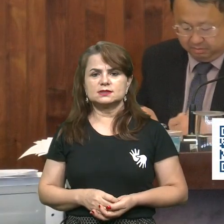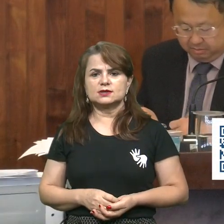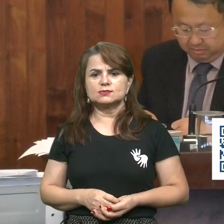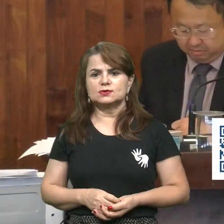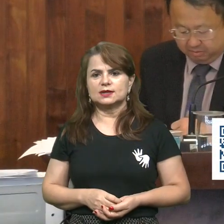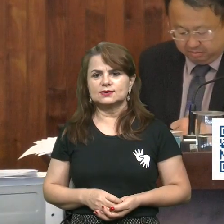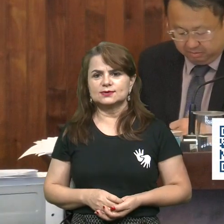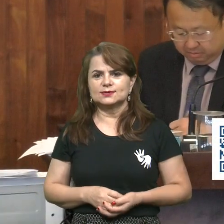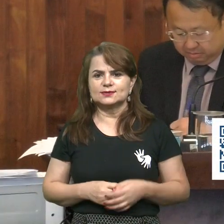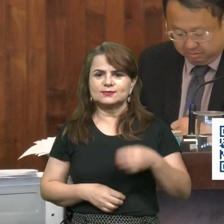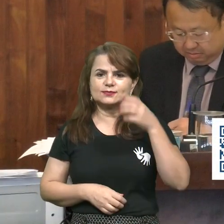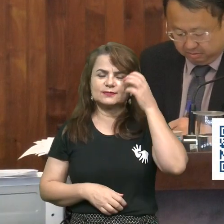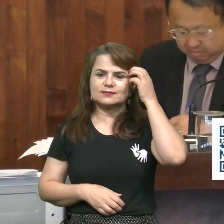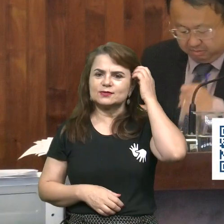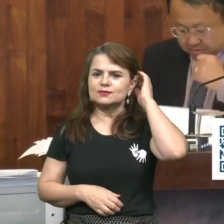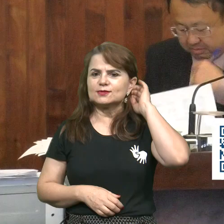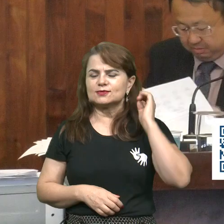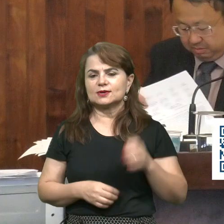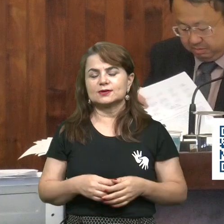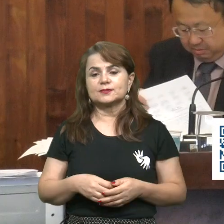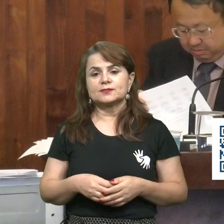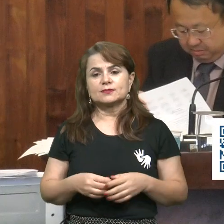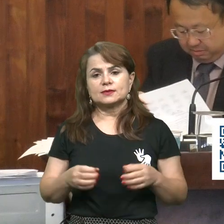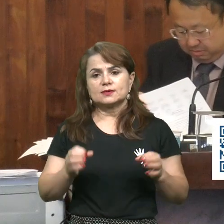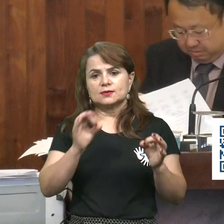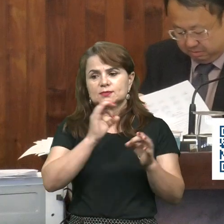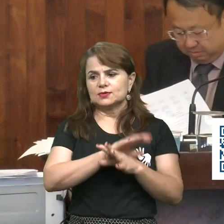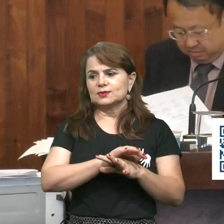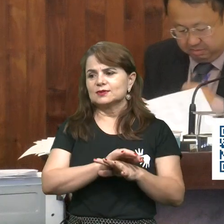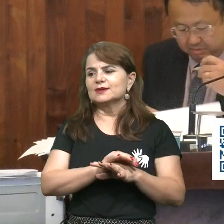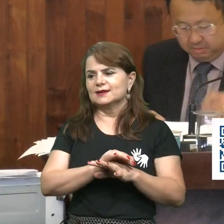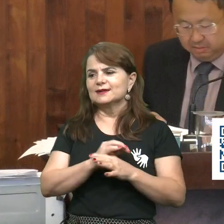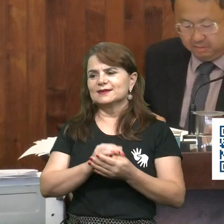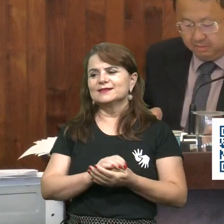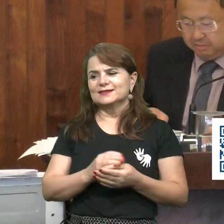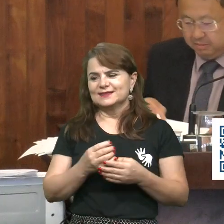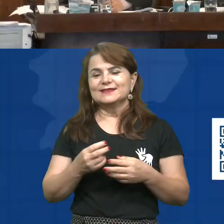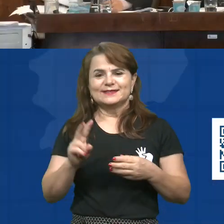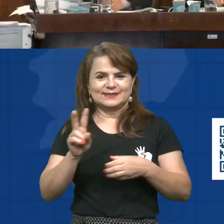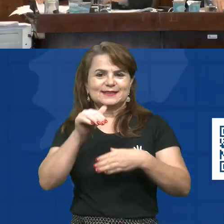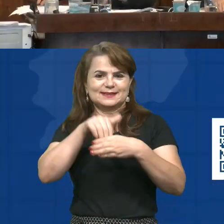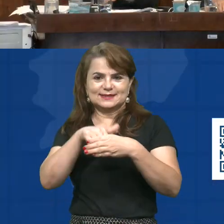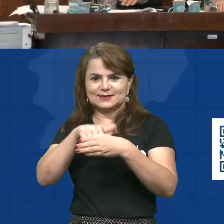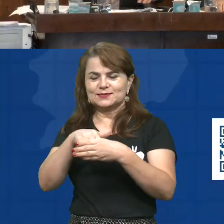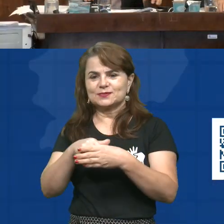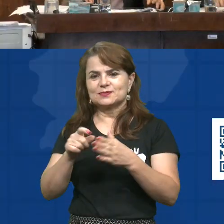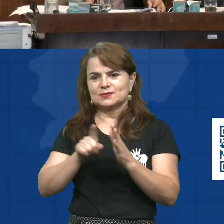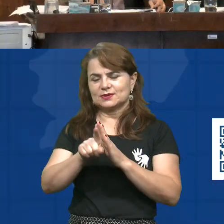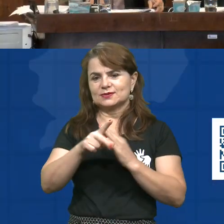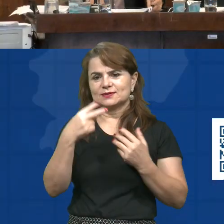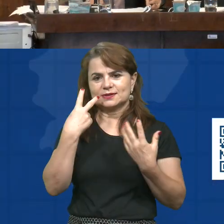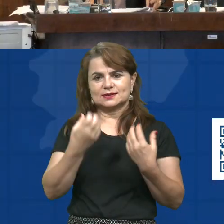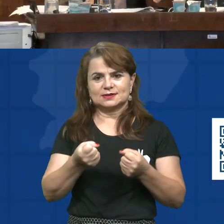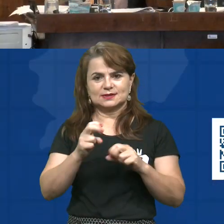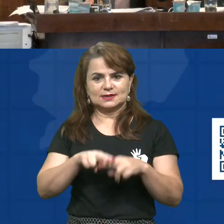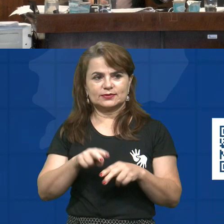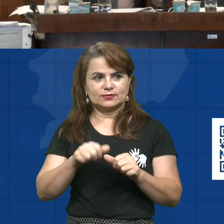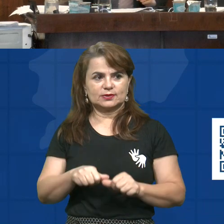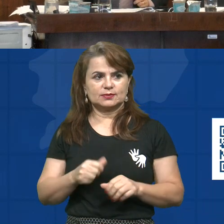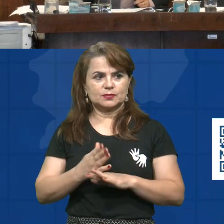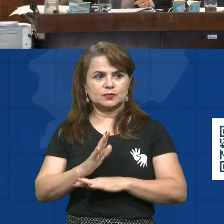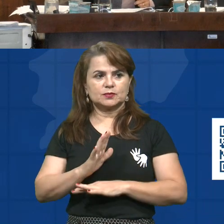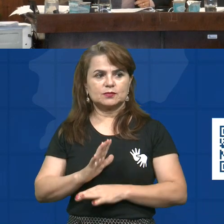Continua a discussão. Não havendo vereador inscrito, está em discussão, está em votação. Os vereadores que estão favoráveis permaneçam como se encontram. Aprovado.